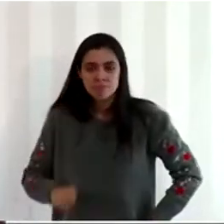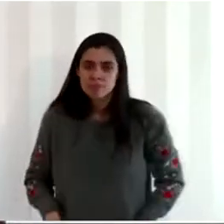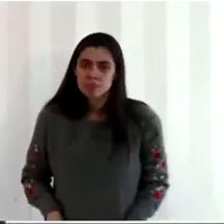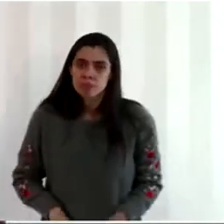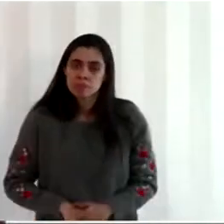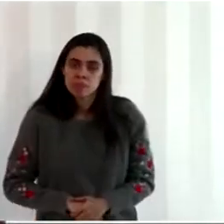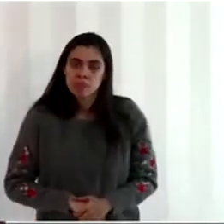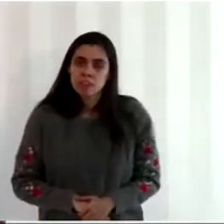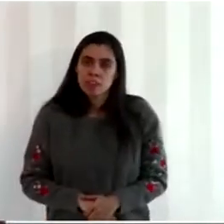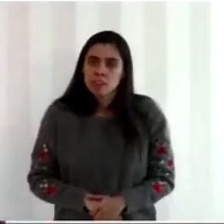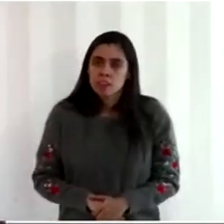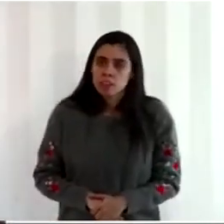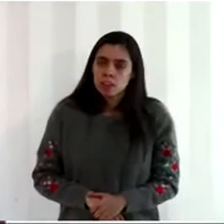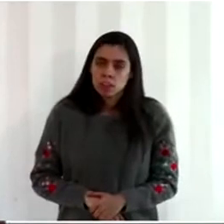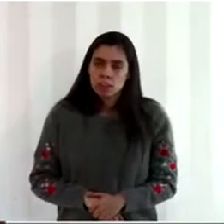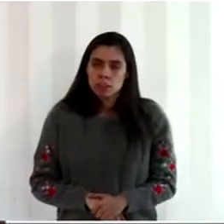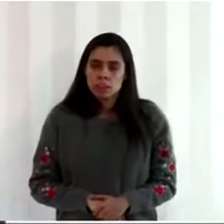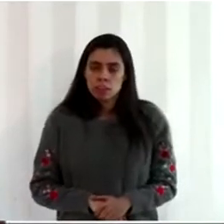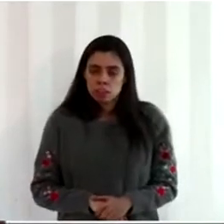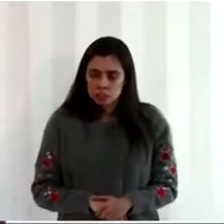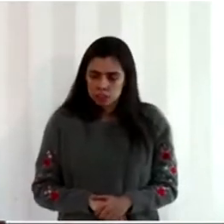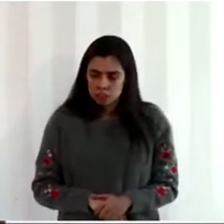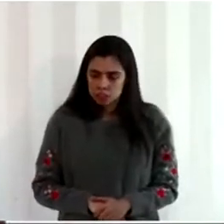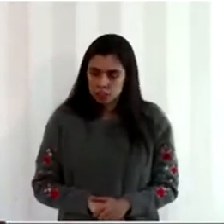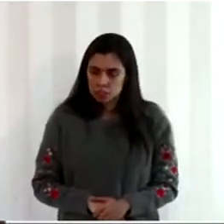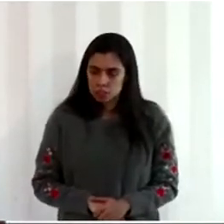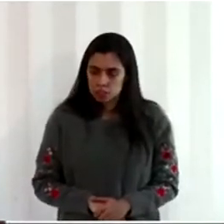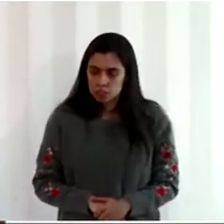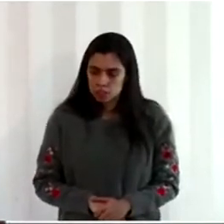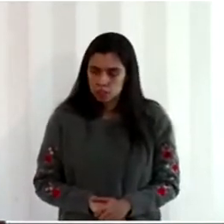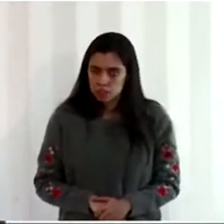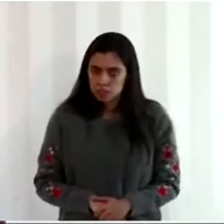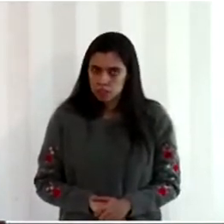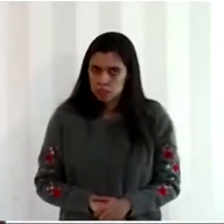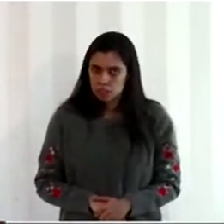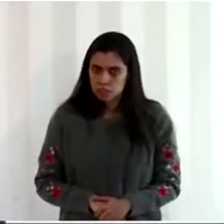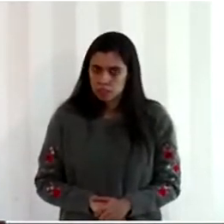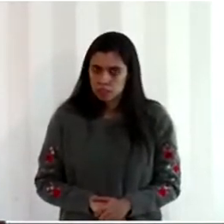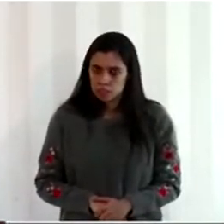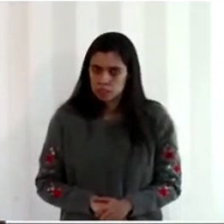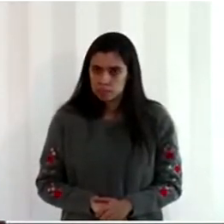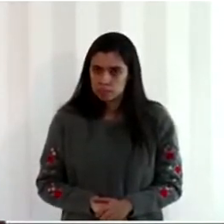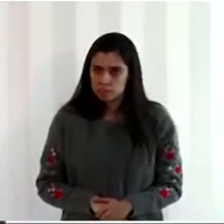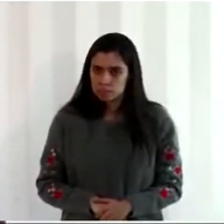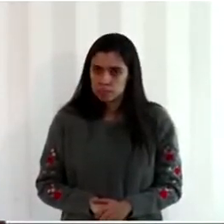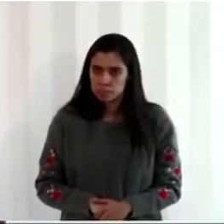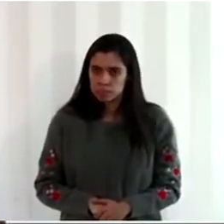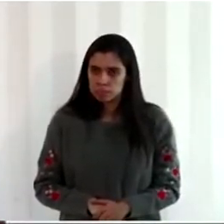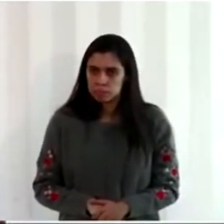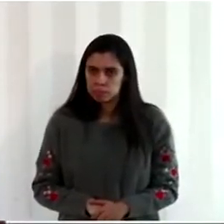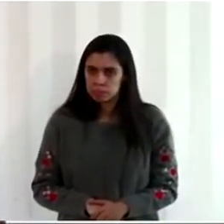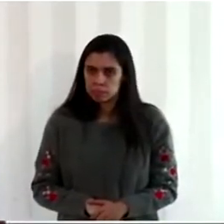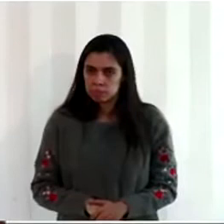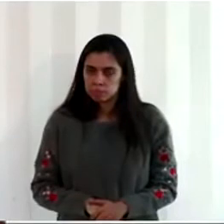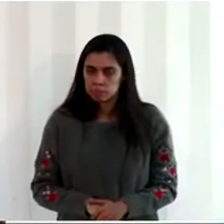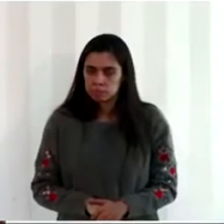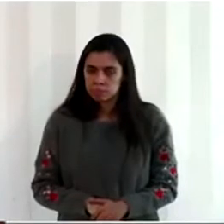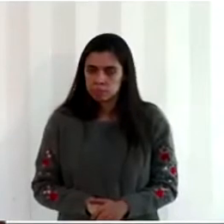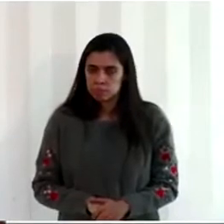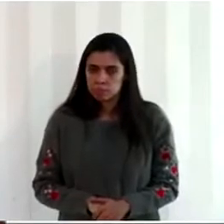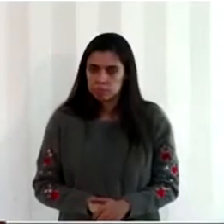dia, ao 24º dia do mês, dizendo, fala a Zorobabel, governador de Judá, farei abalar o céu e a